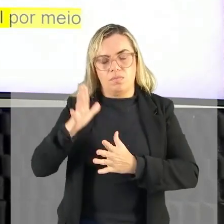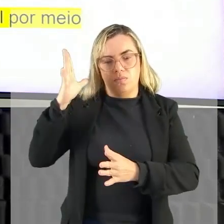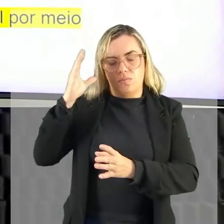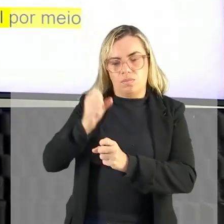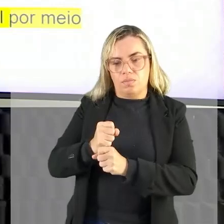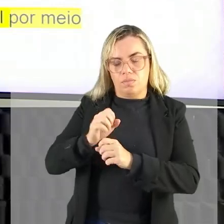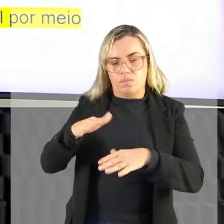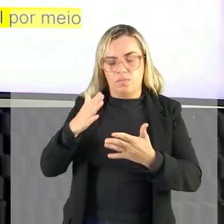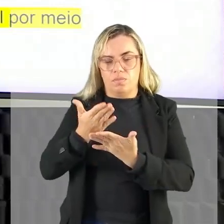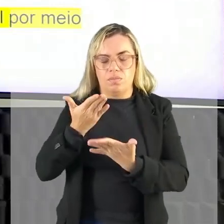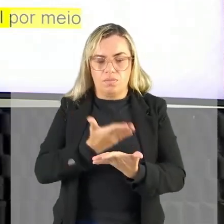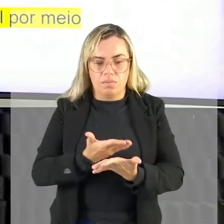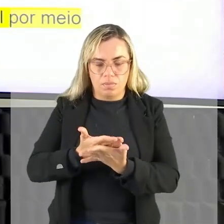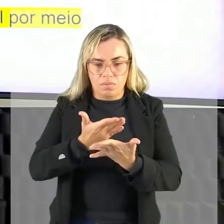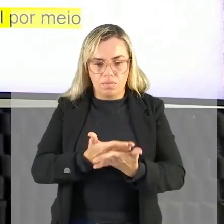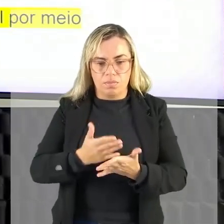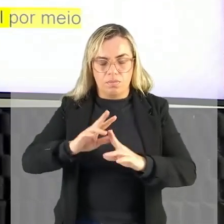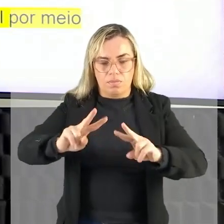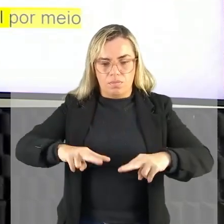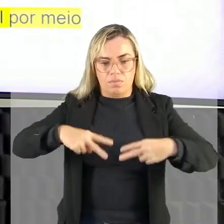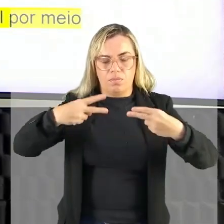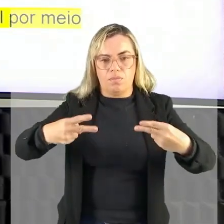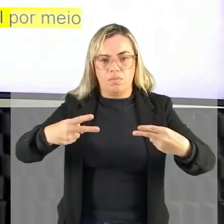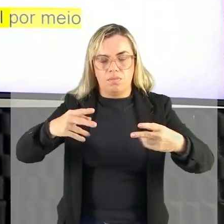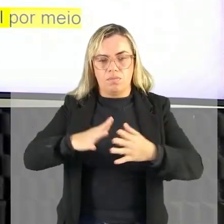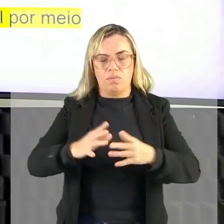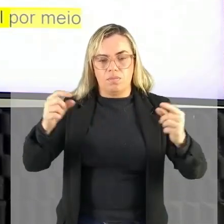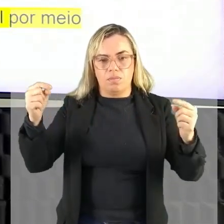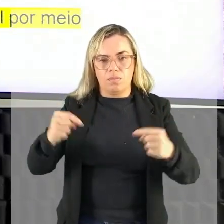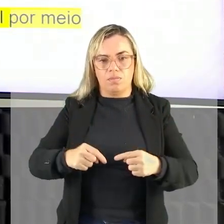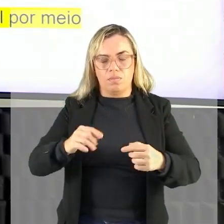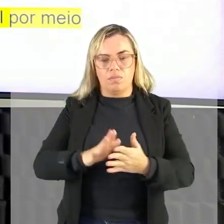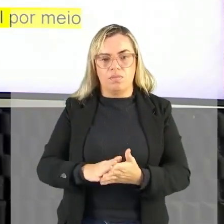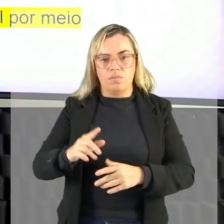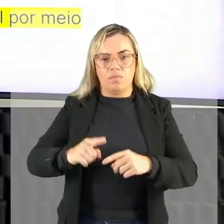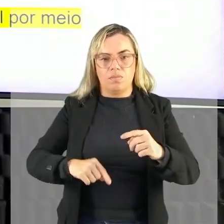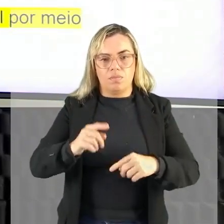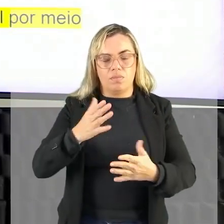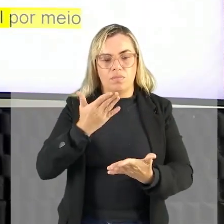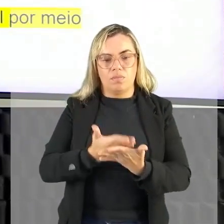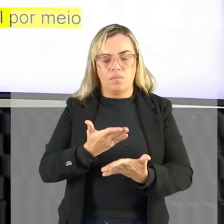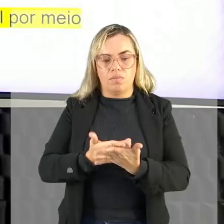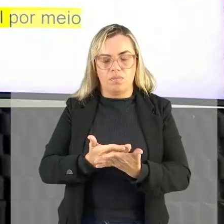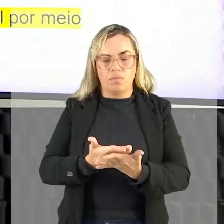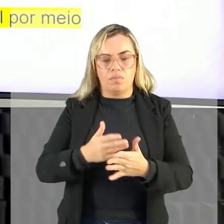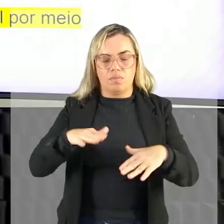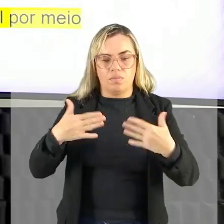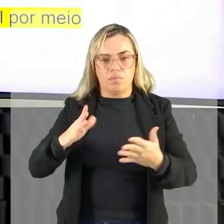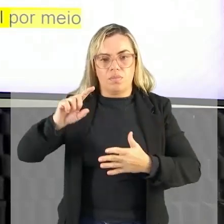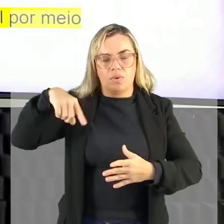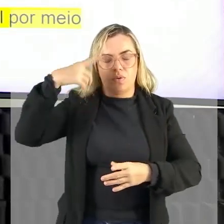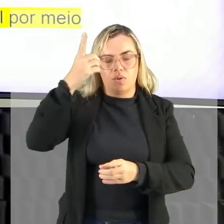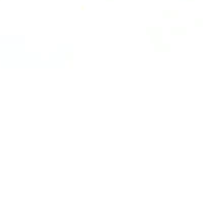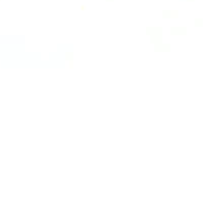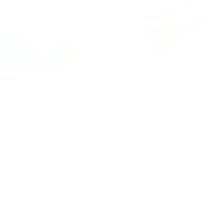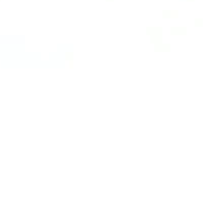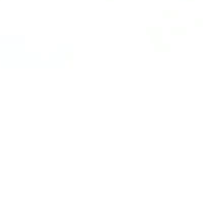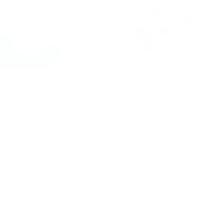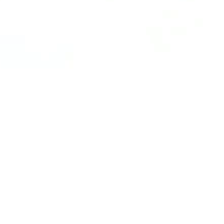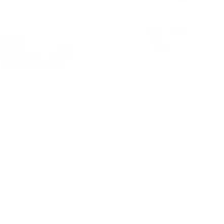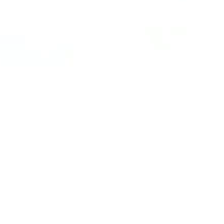Revisem, estudem aí no link que tá, tem o material, tá? E até a próxima!